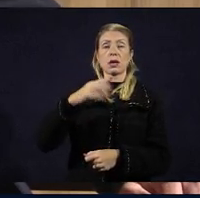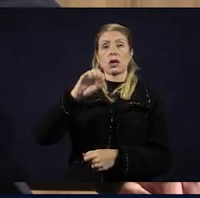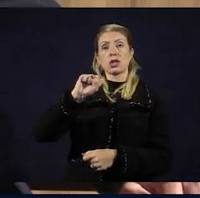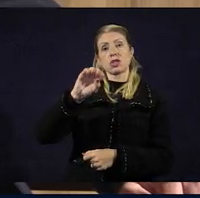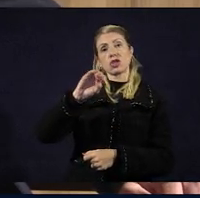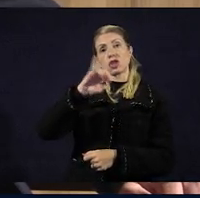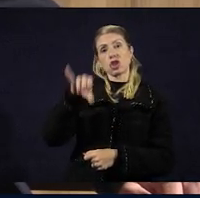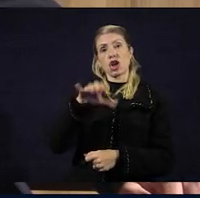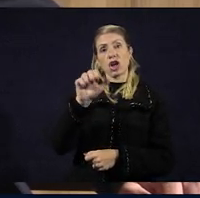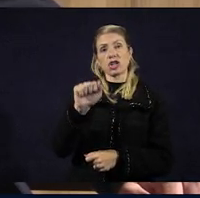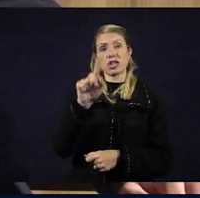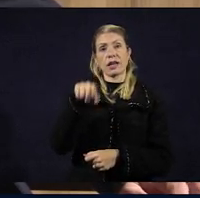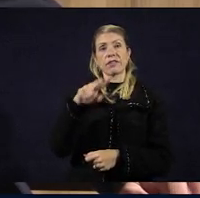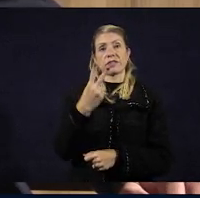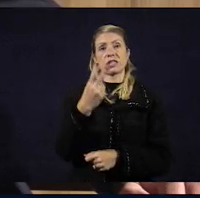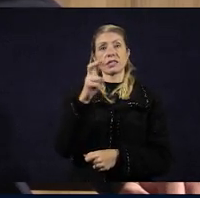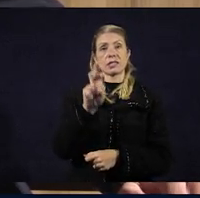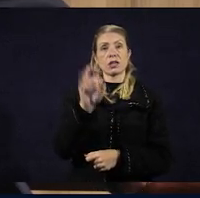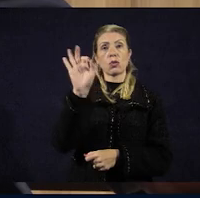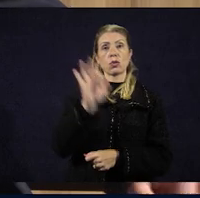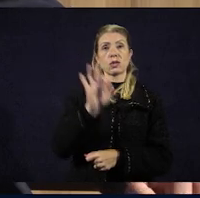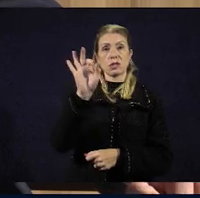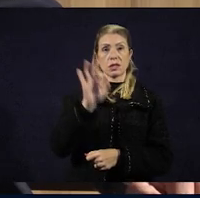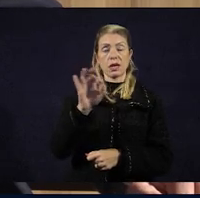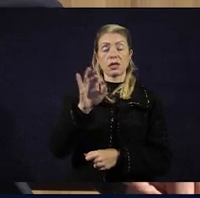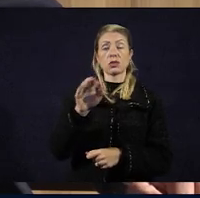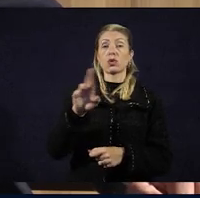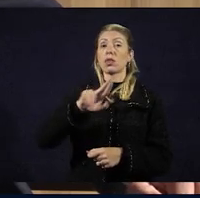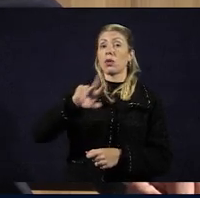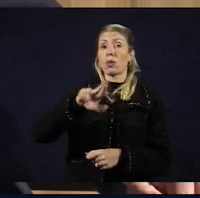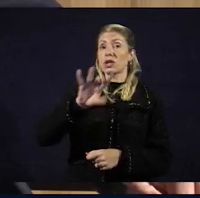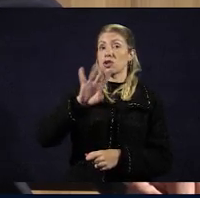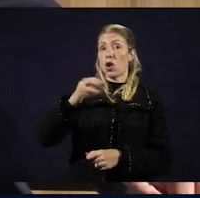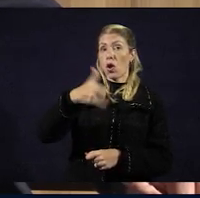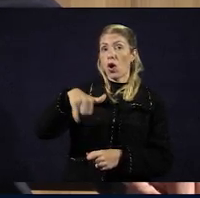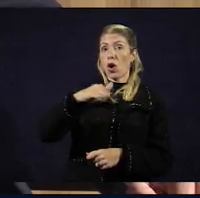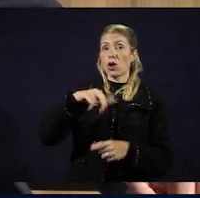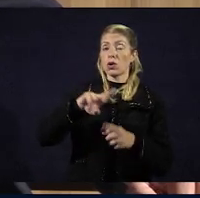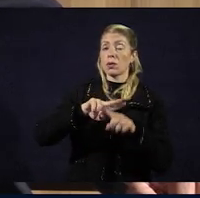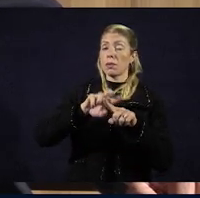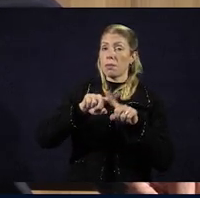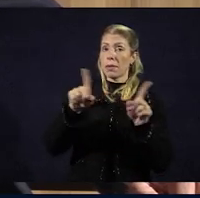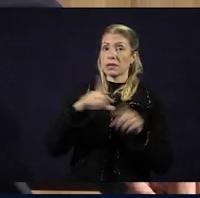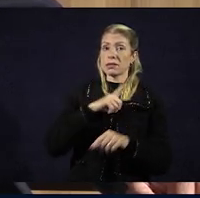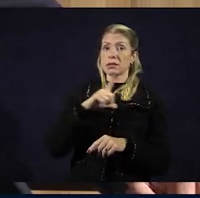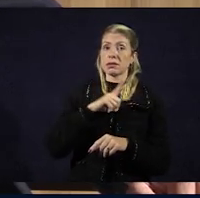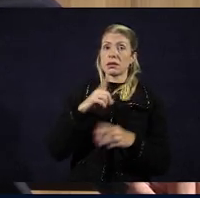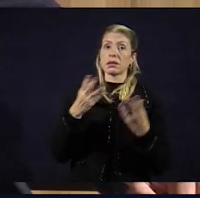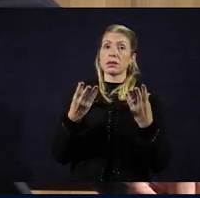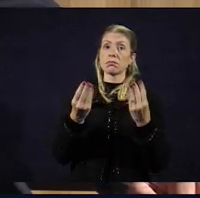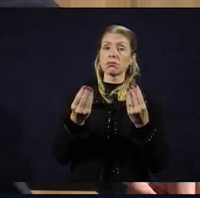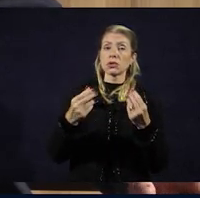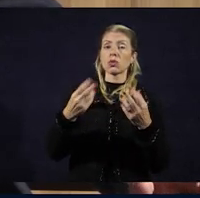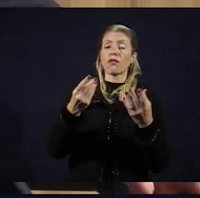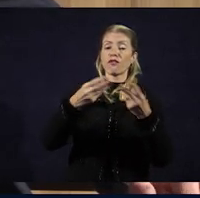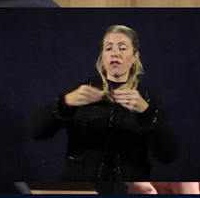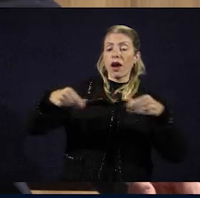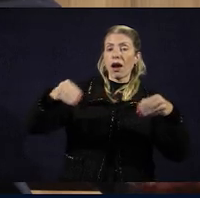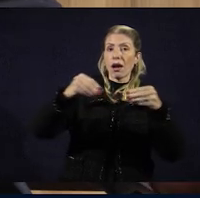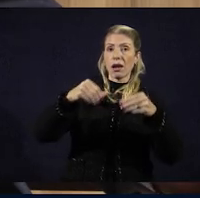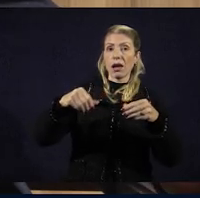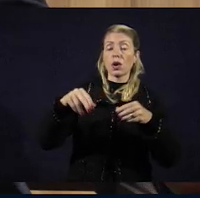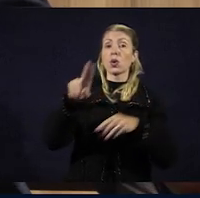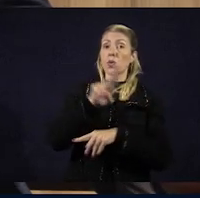25% de óleo sabe que a soja não só produz o óleo ela produz O farelo mas a importância de óleo de palma no mundo como um todo era gigante e